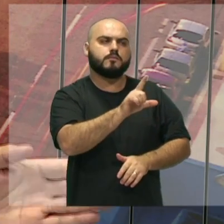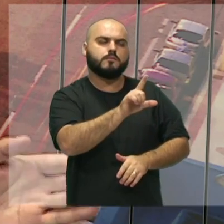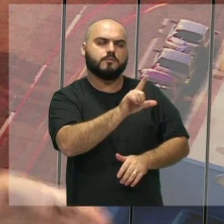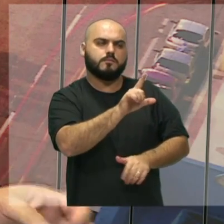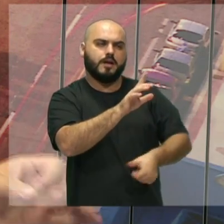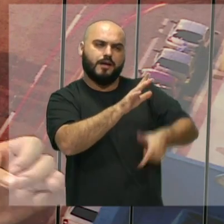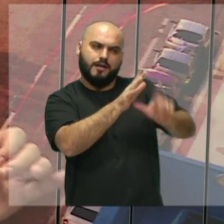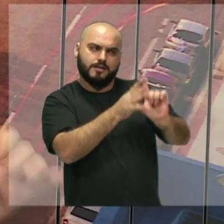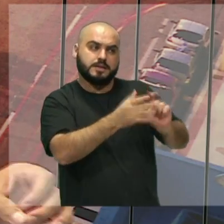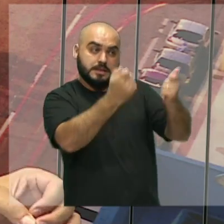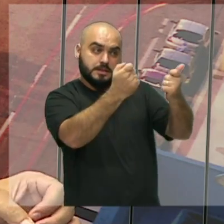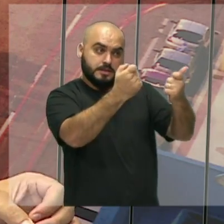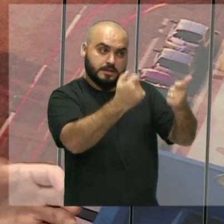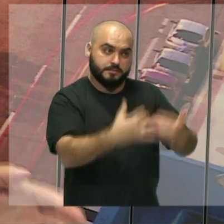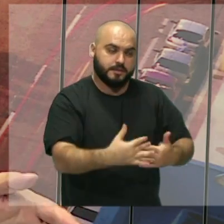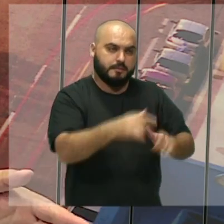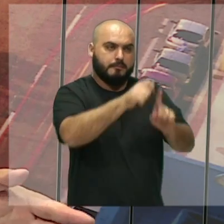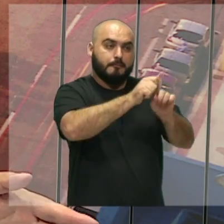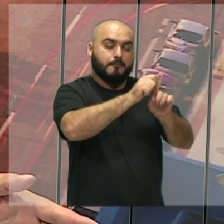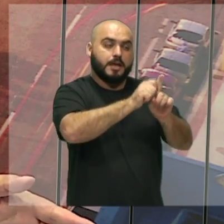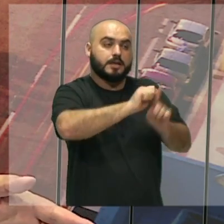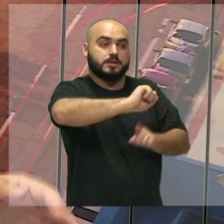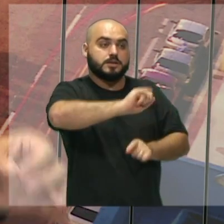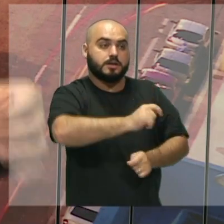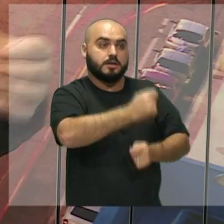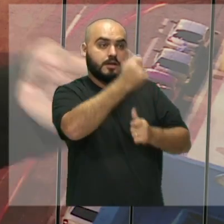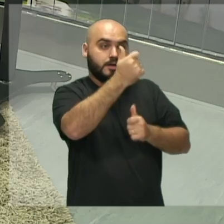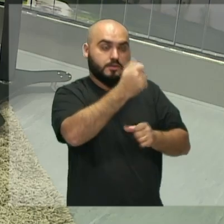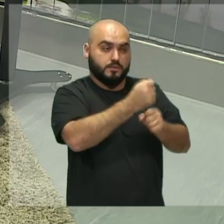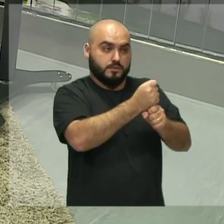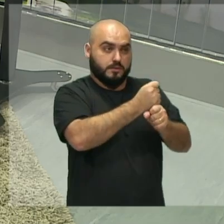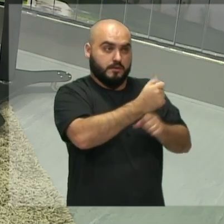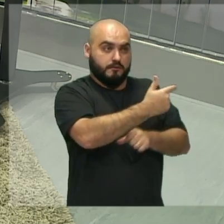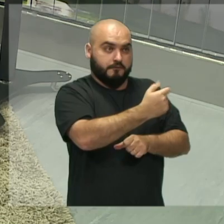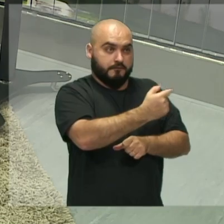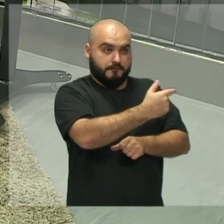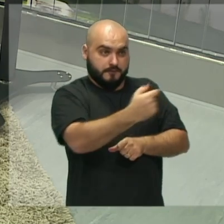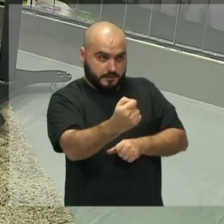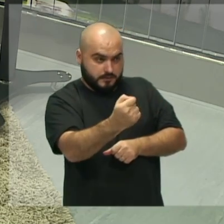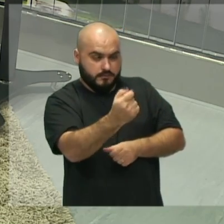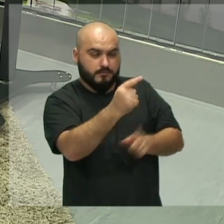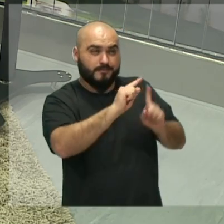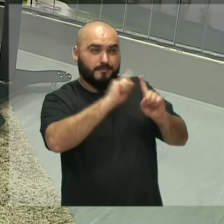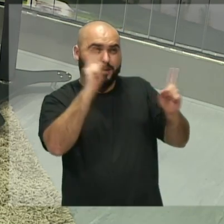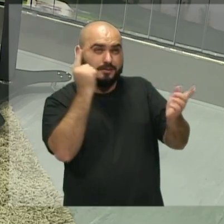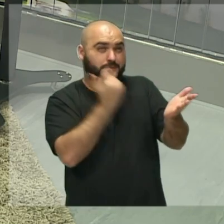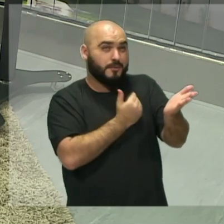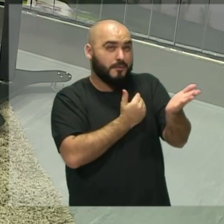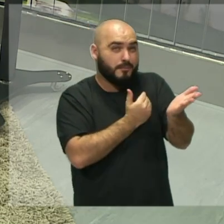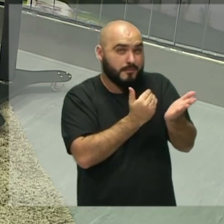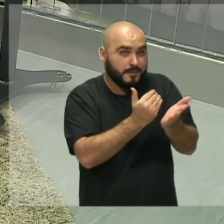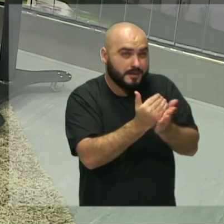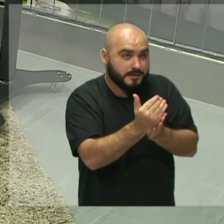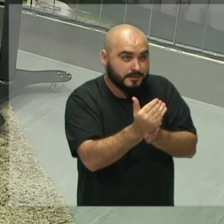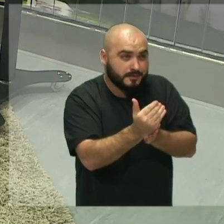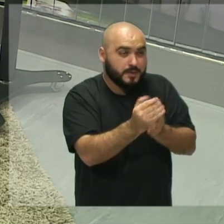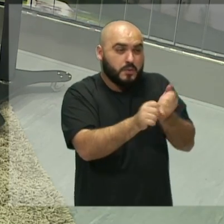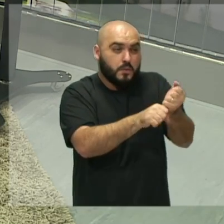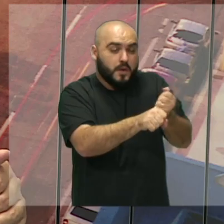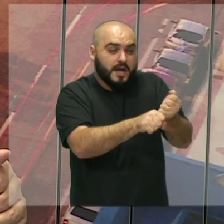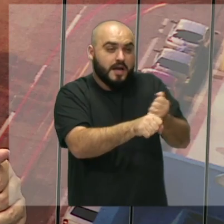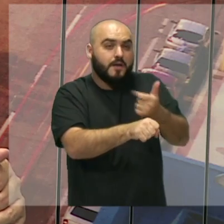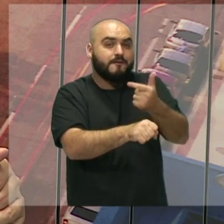do mês de janeiro de 2020, mas que começou a ser implantada pelo município de Itajaí a partir de